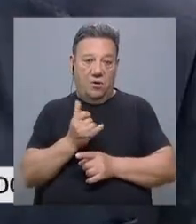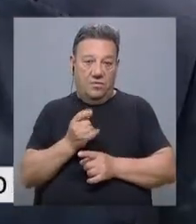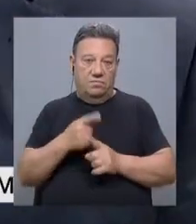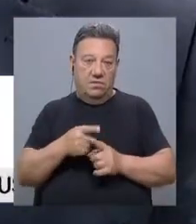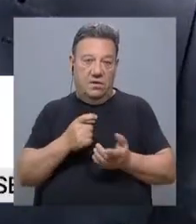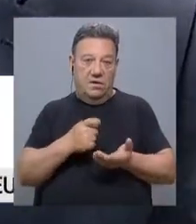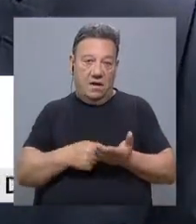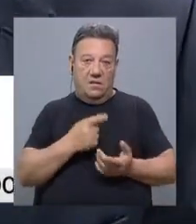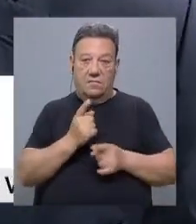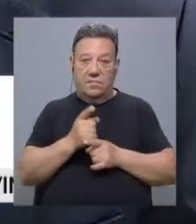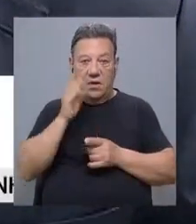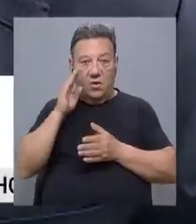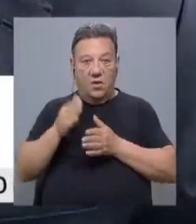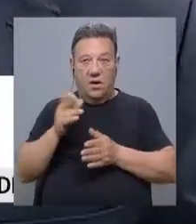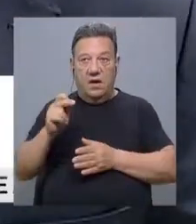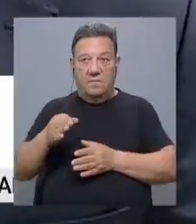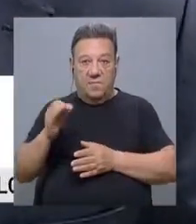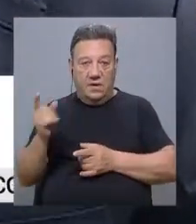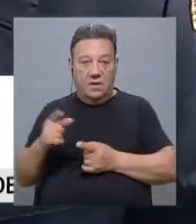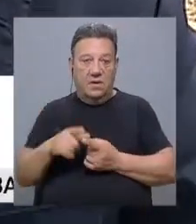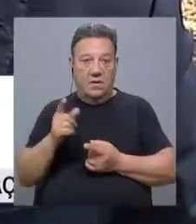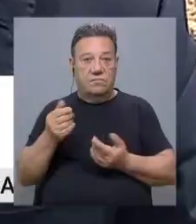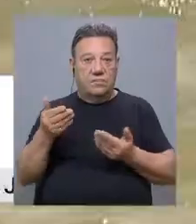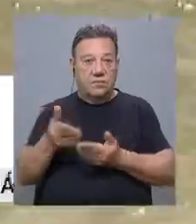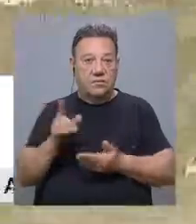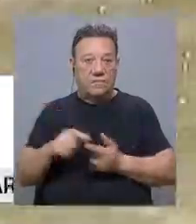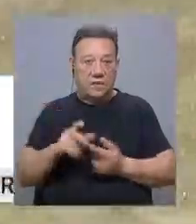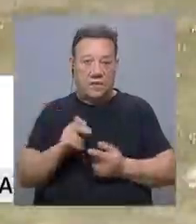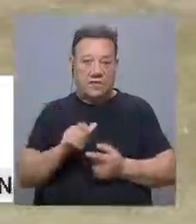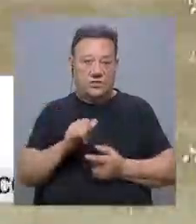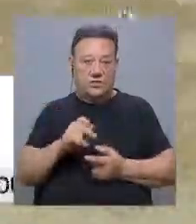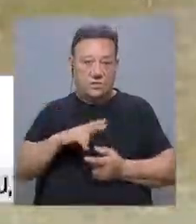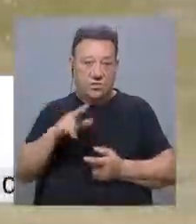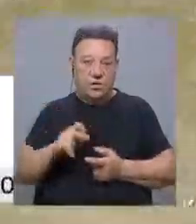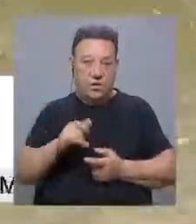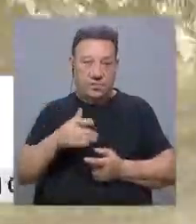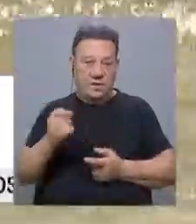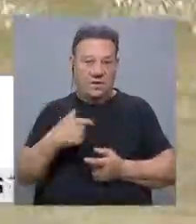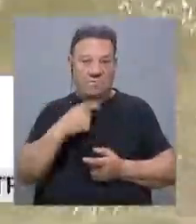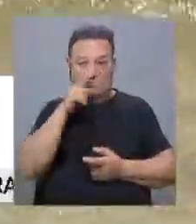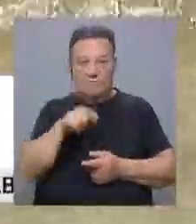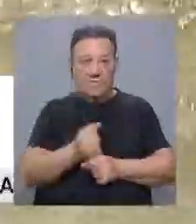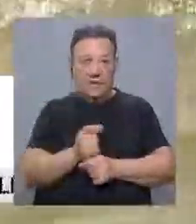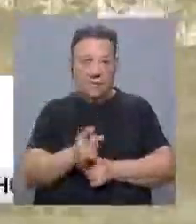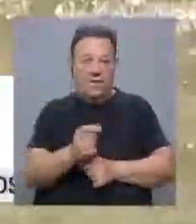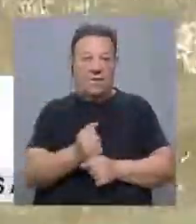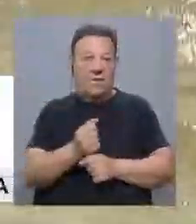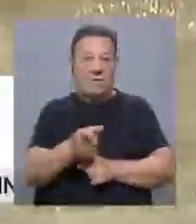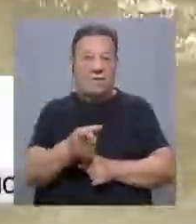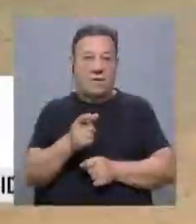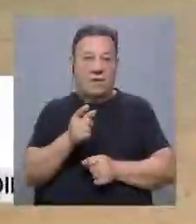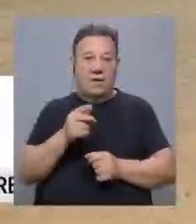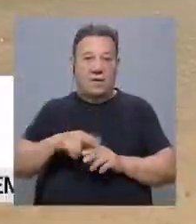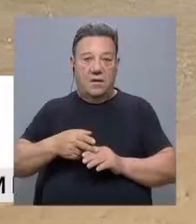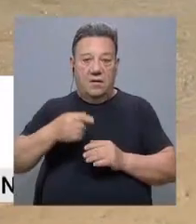Rainha, sob a orientação da APA, e o contributo da Agência de Defesa do Ambiente, optámos por fazer este trabalho, que é um trabalho para